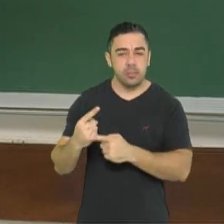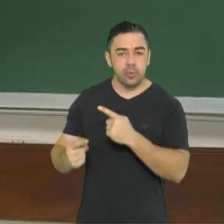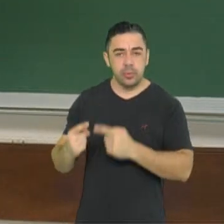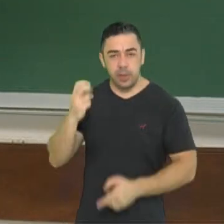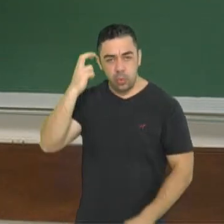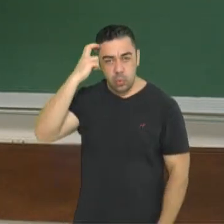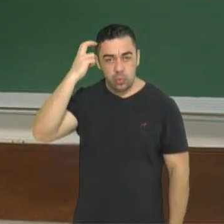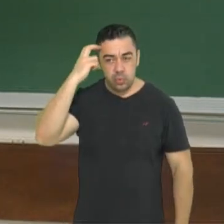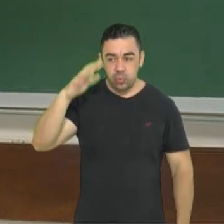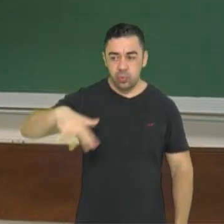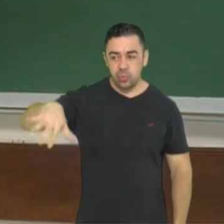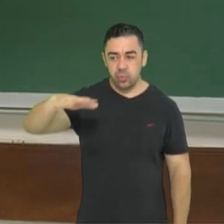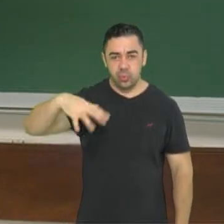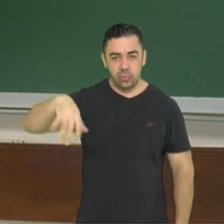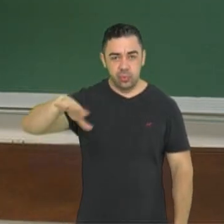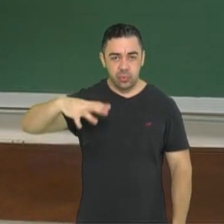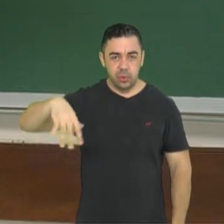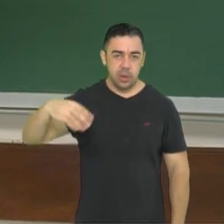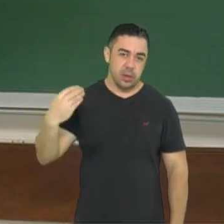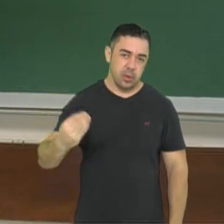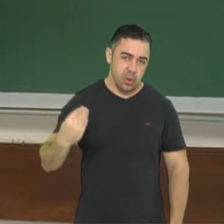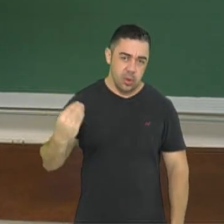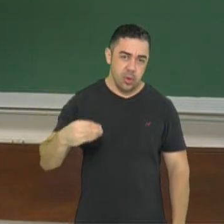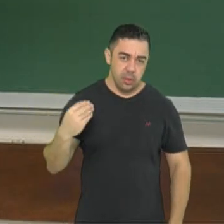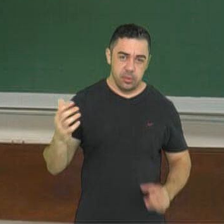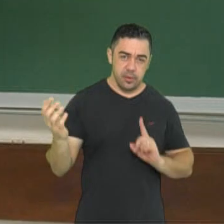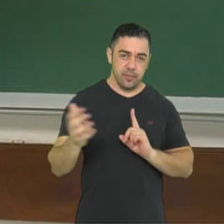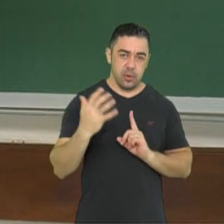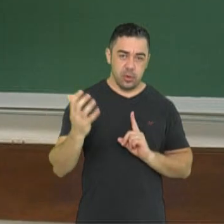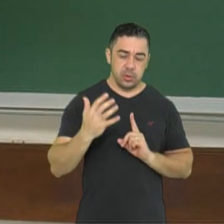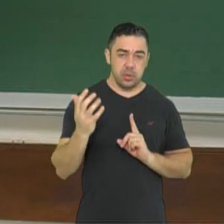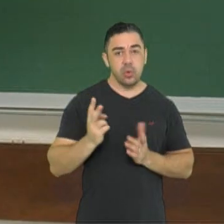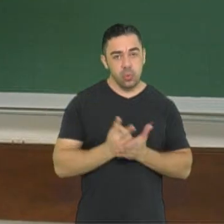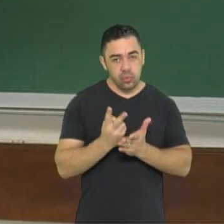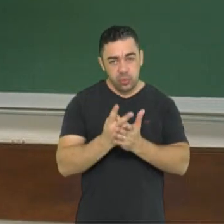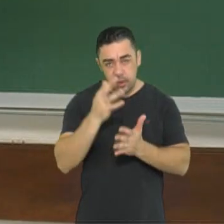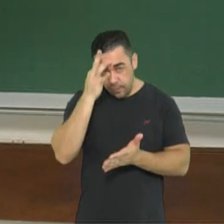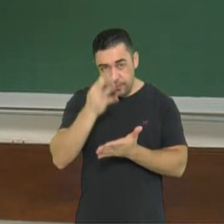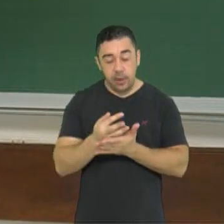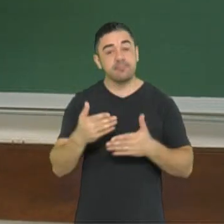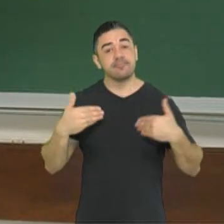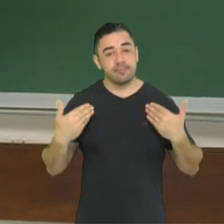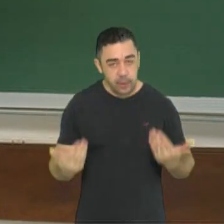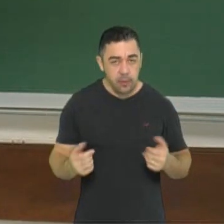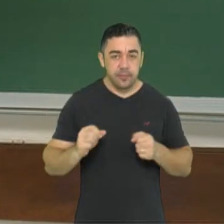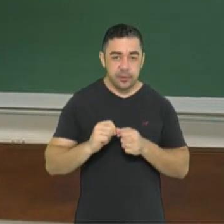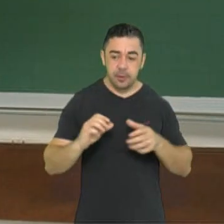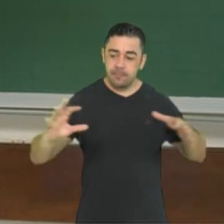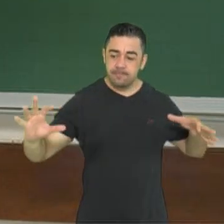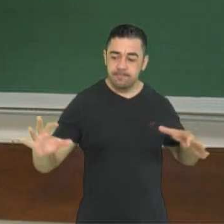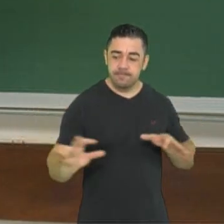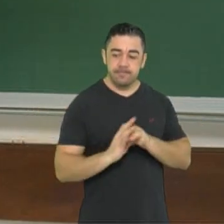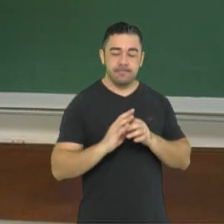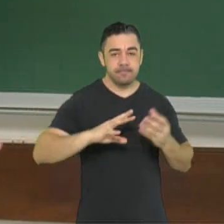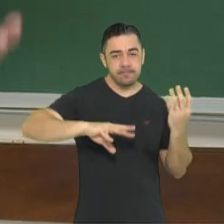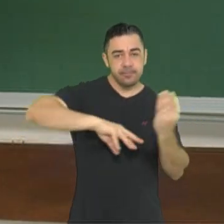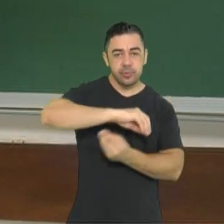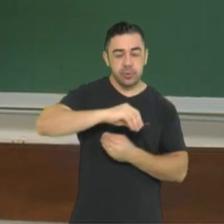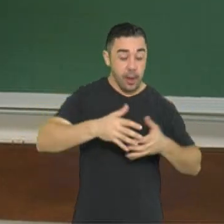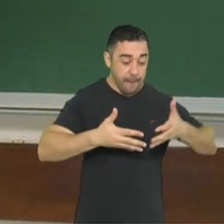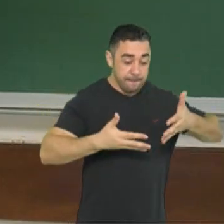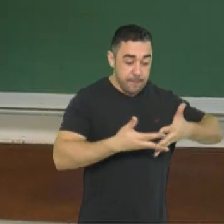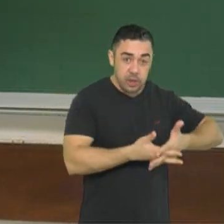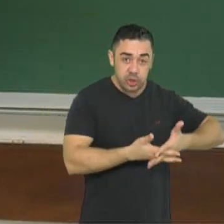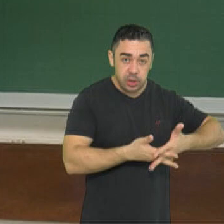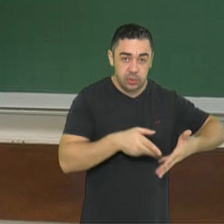cultura popular não parava de cultuar a sua fé, eles então fizeram uma espécie de absorção.